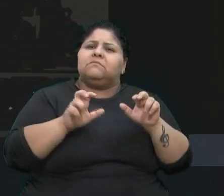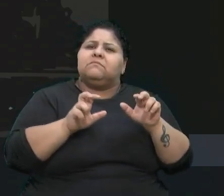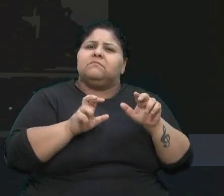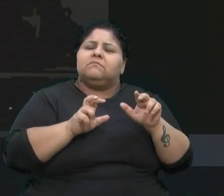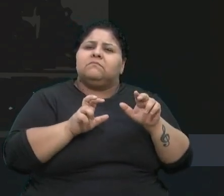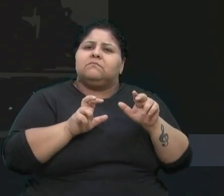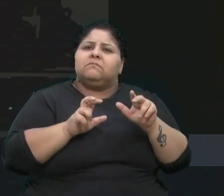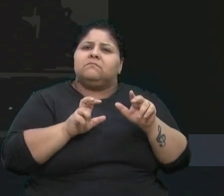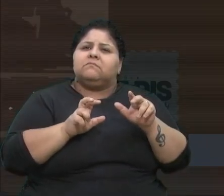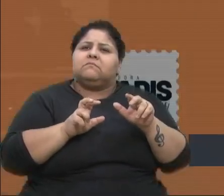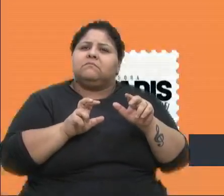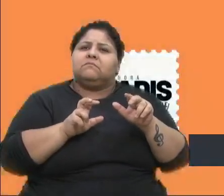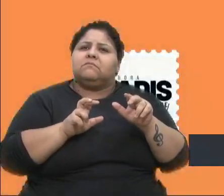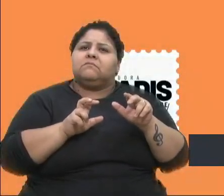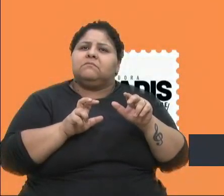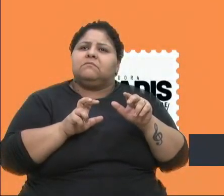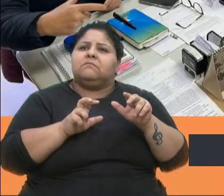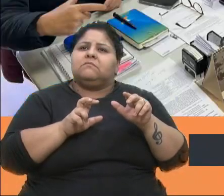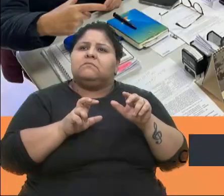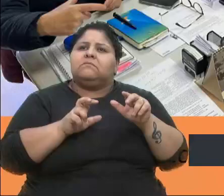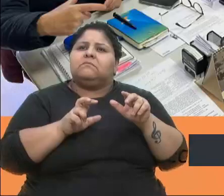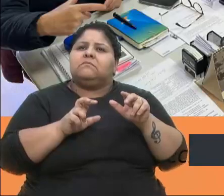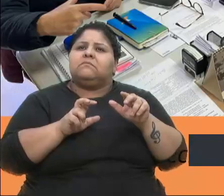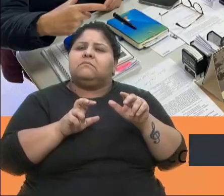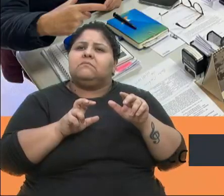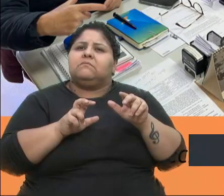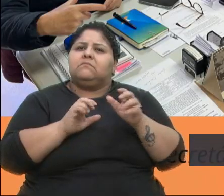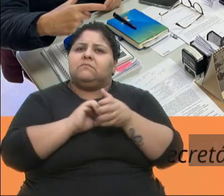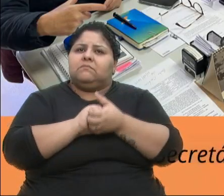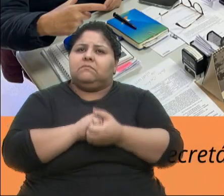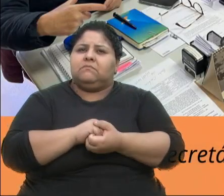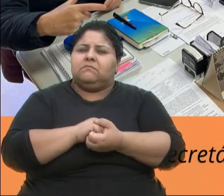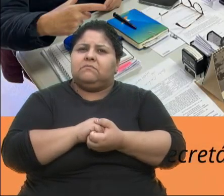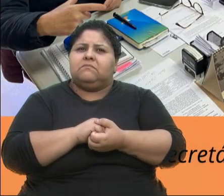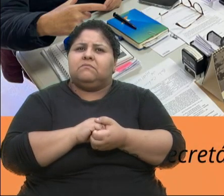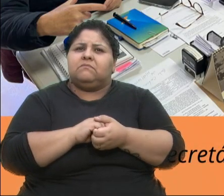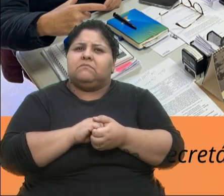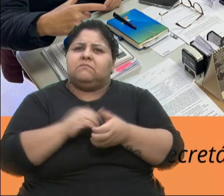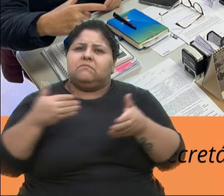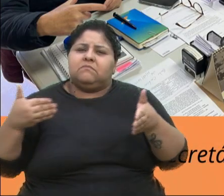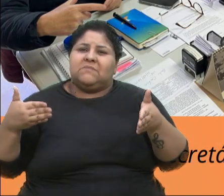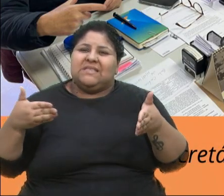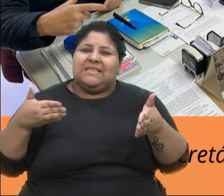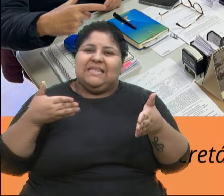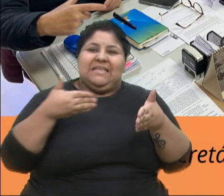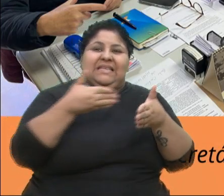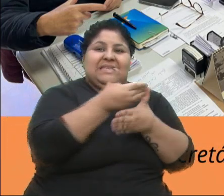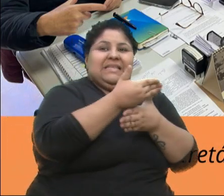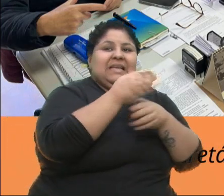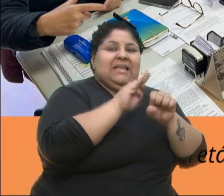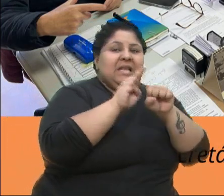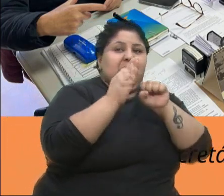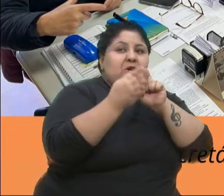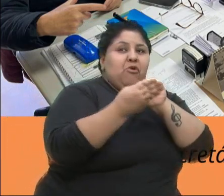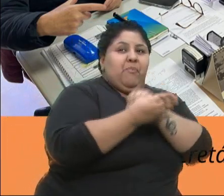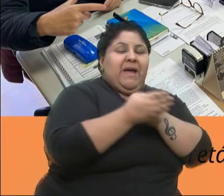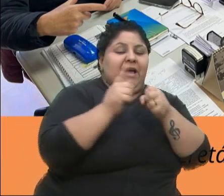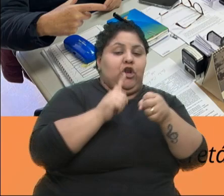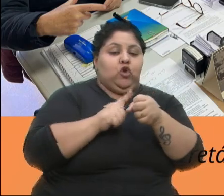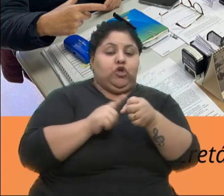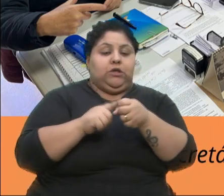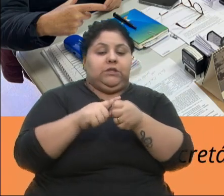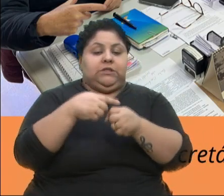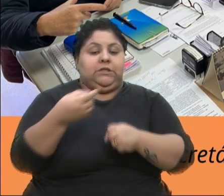entradas que nós temos para o bairro Cidade Nova. Nós temos